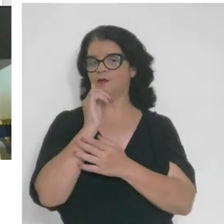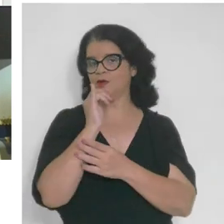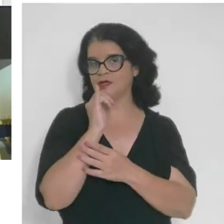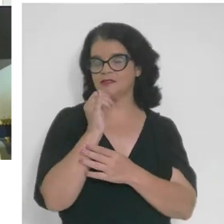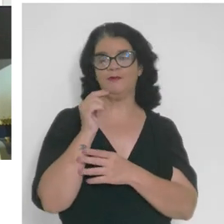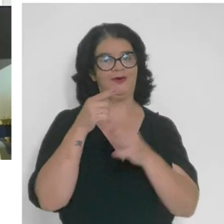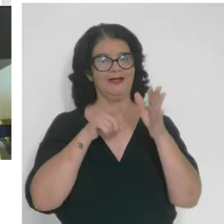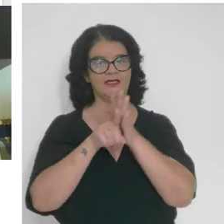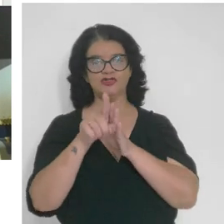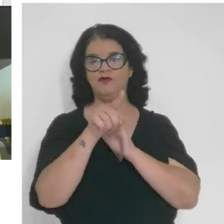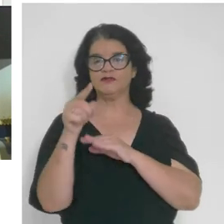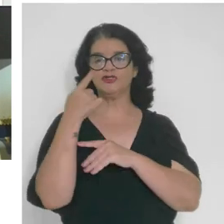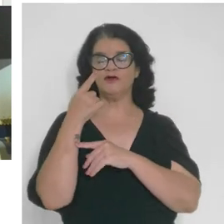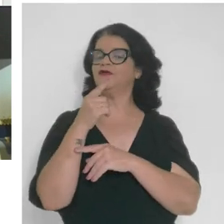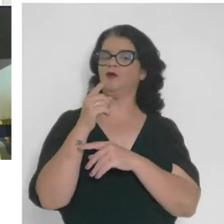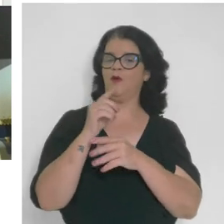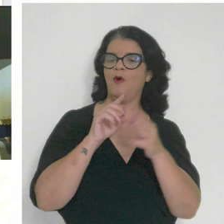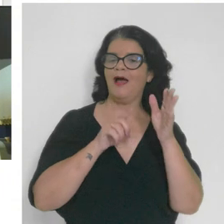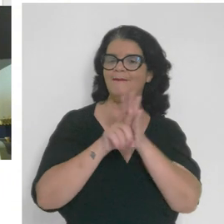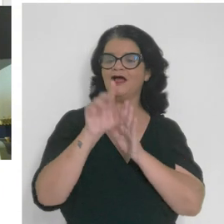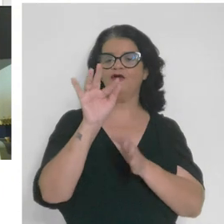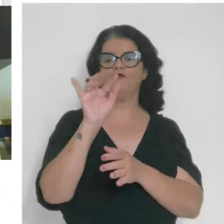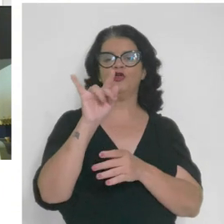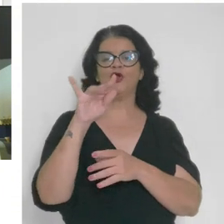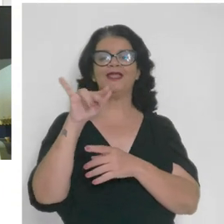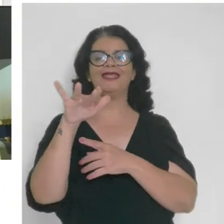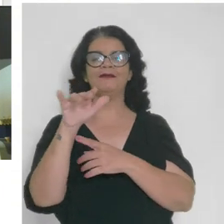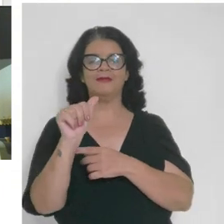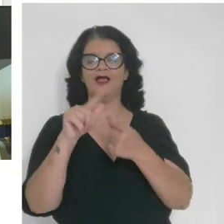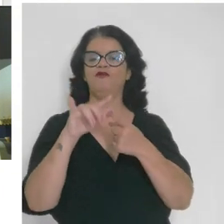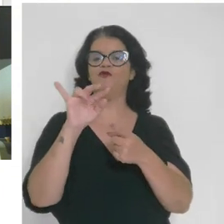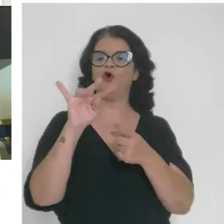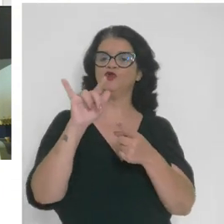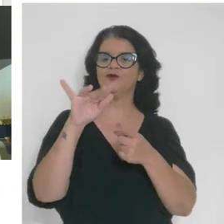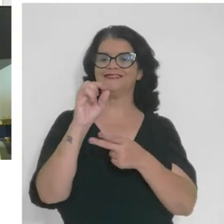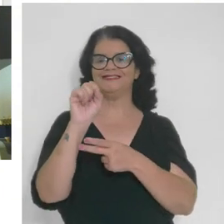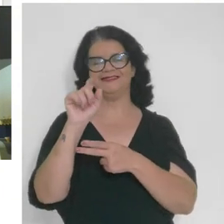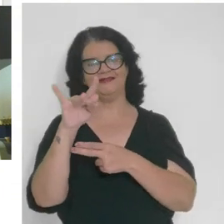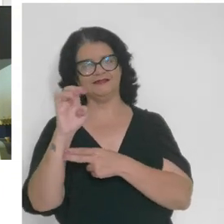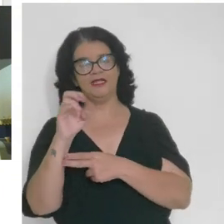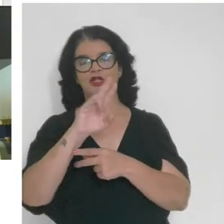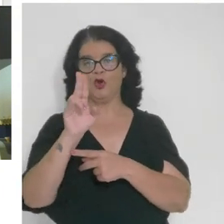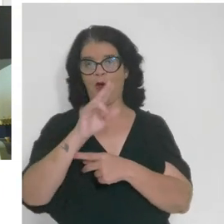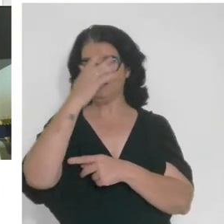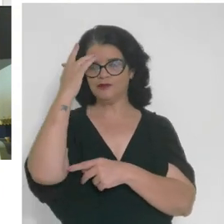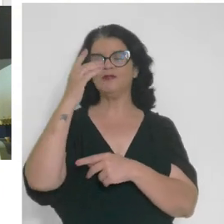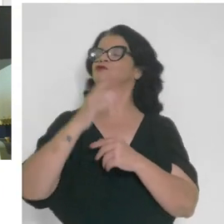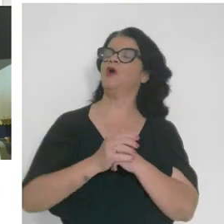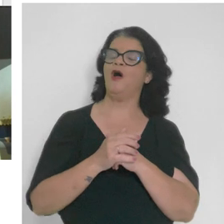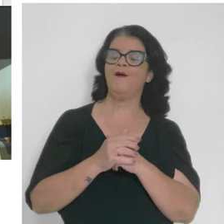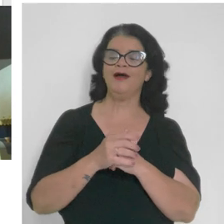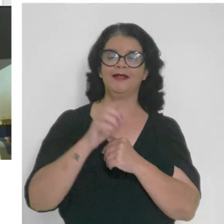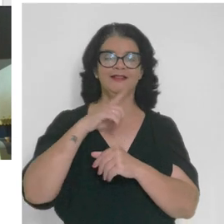exemplo, nessa questão, vocês estão vendo que aparecem questões como fotoquímica, fotossíntese. Então, esses nomes, pessoal, eles